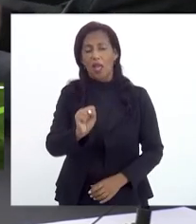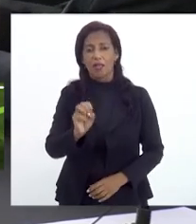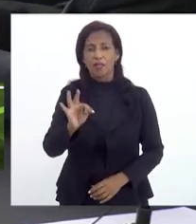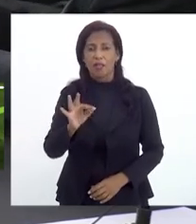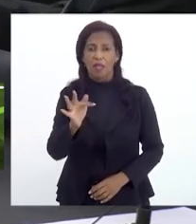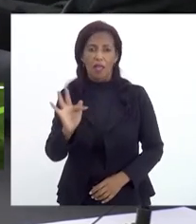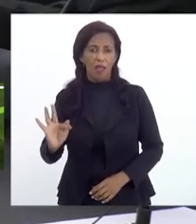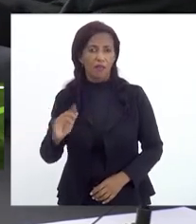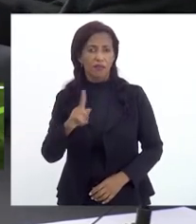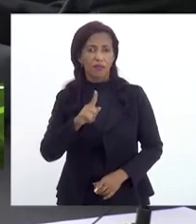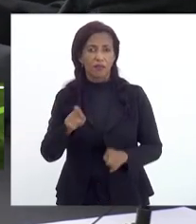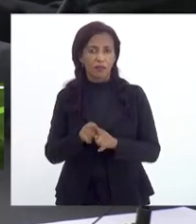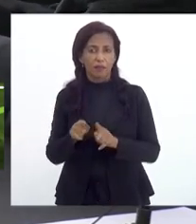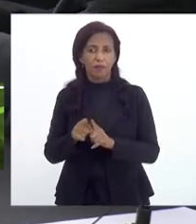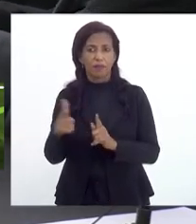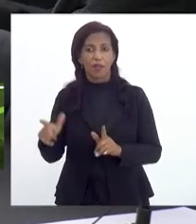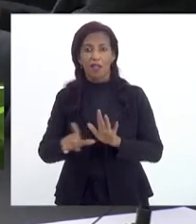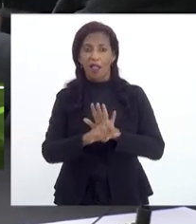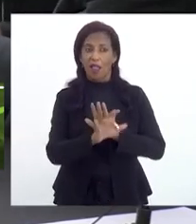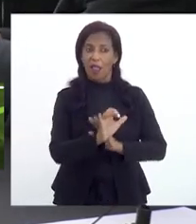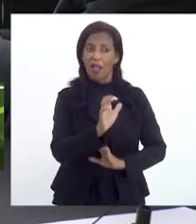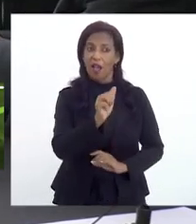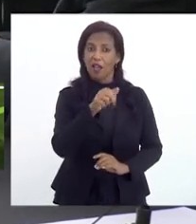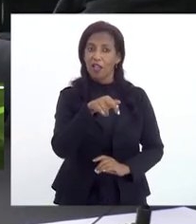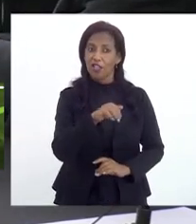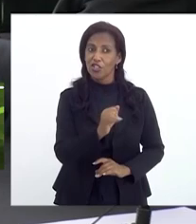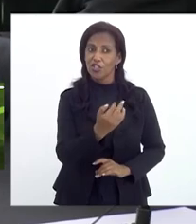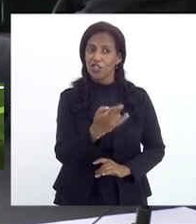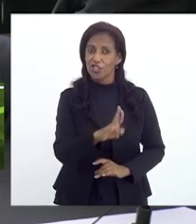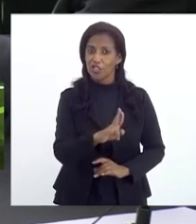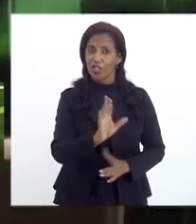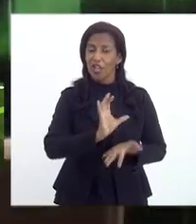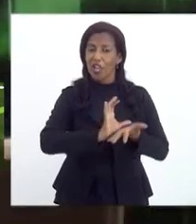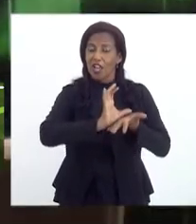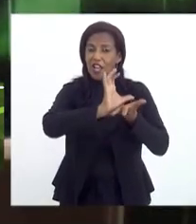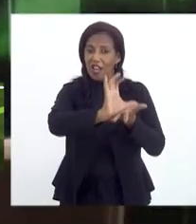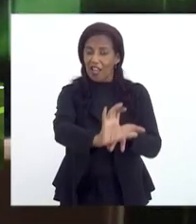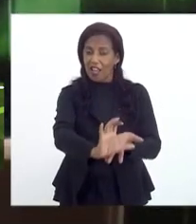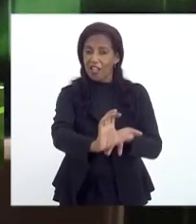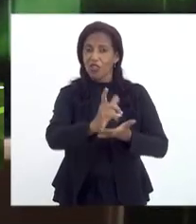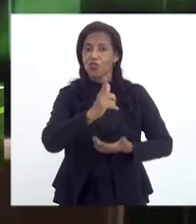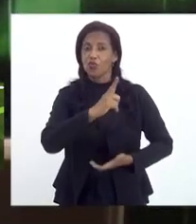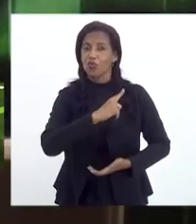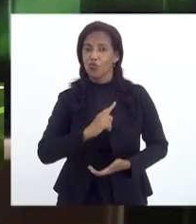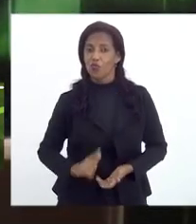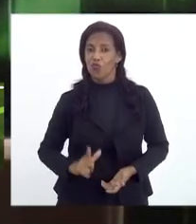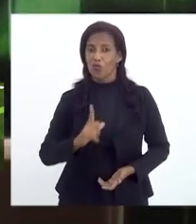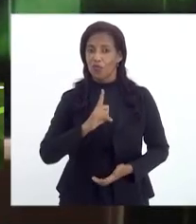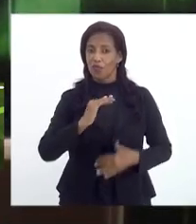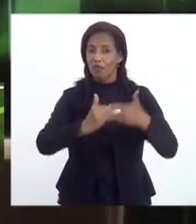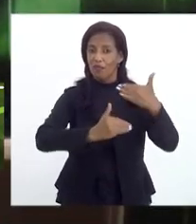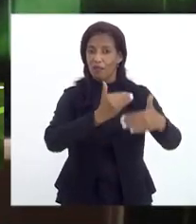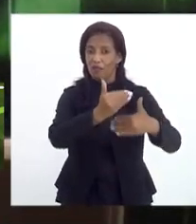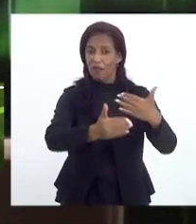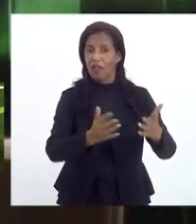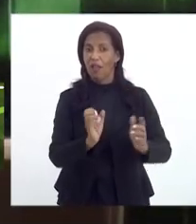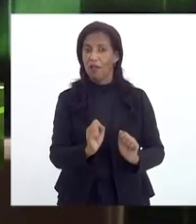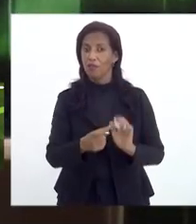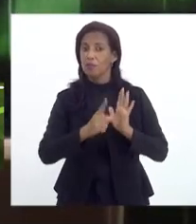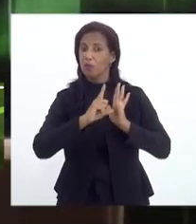até 2022 Outra coisa É a lei Candir É um crédito Que o governo Tem Que está se alongando Ao tempo Aí você pode